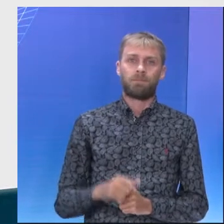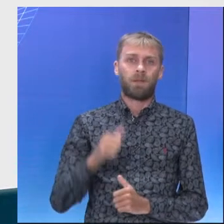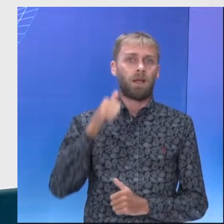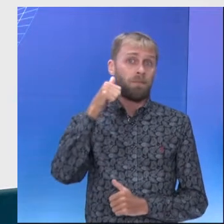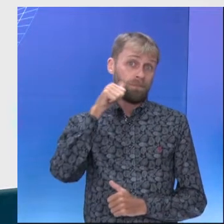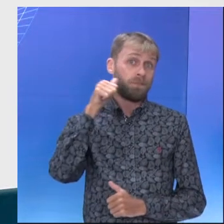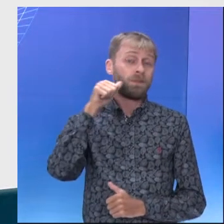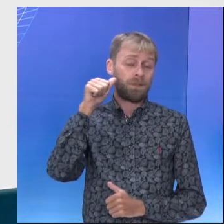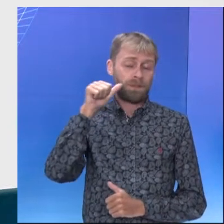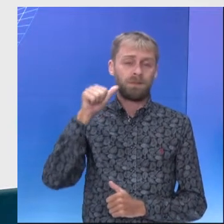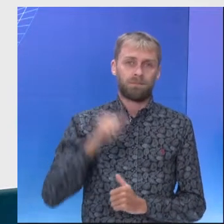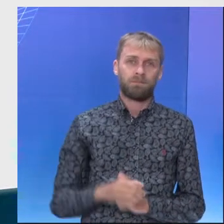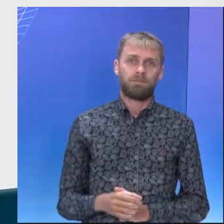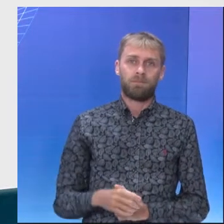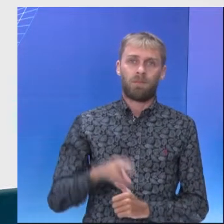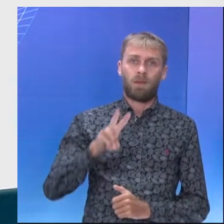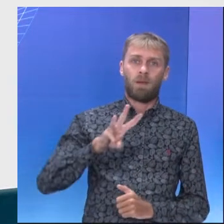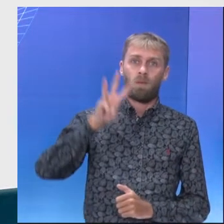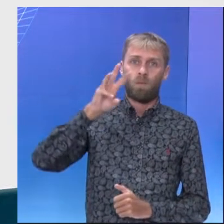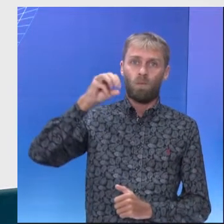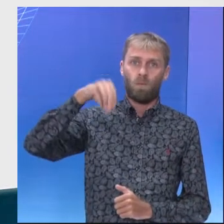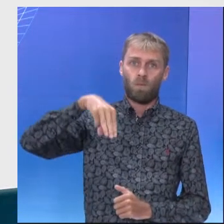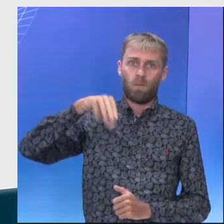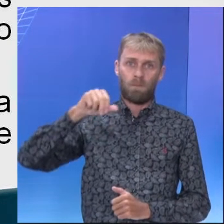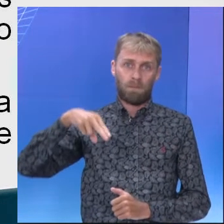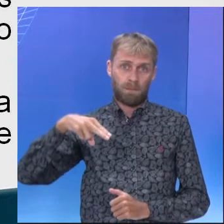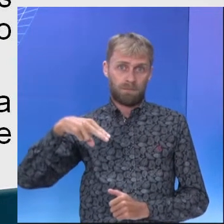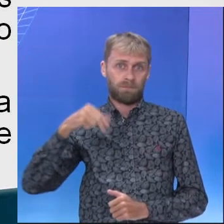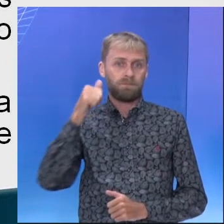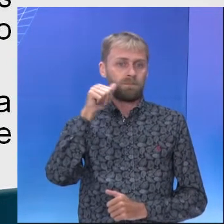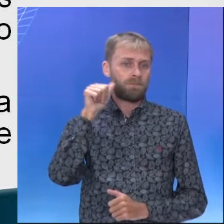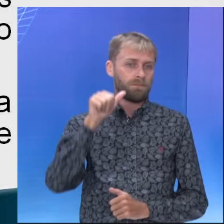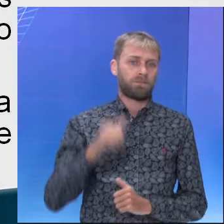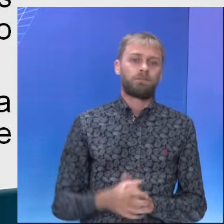E lembrando que uma é um substantivo.